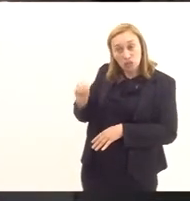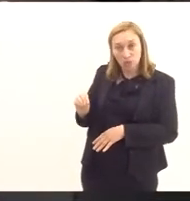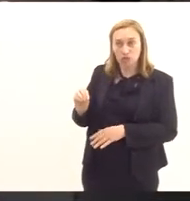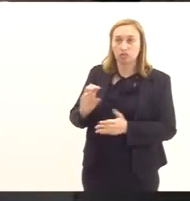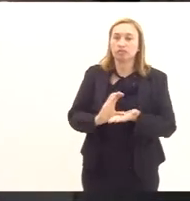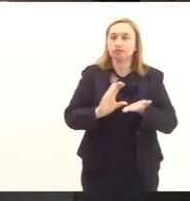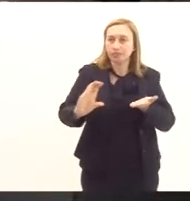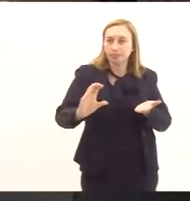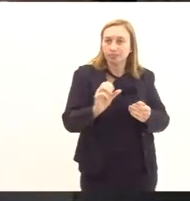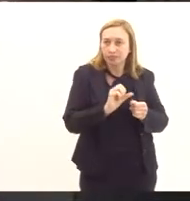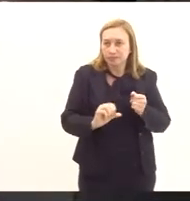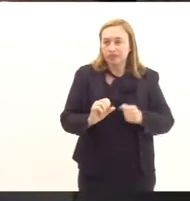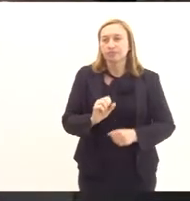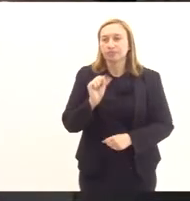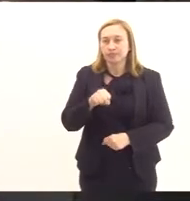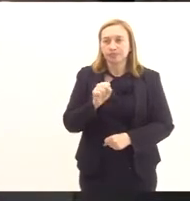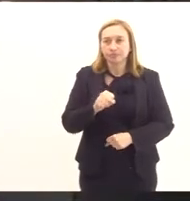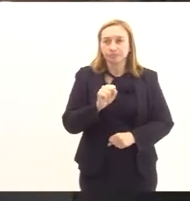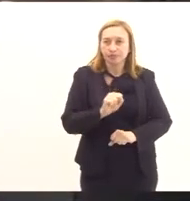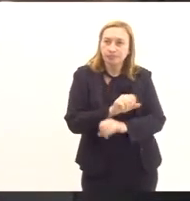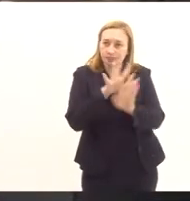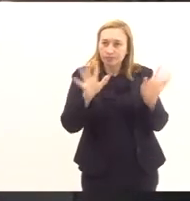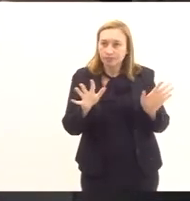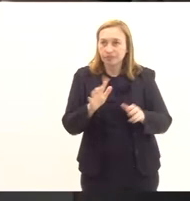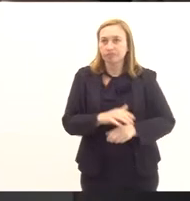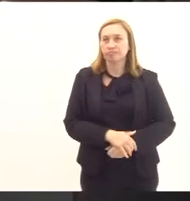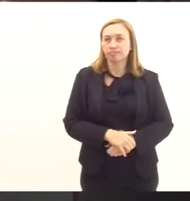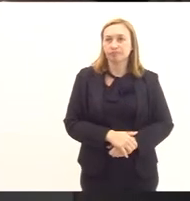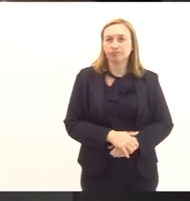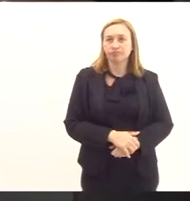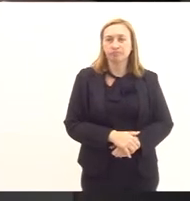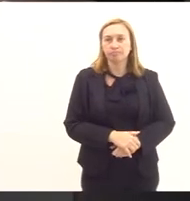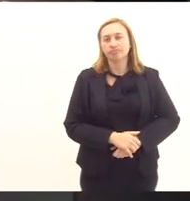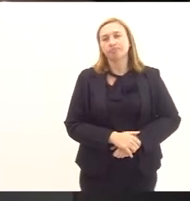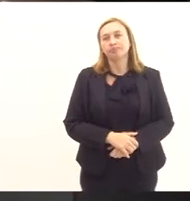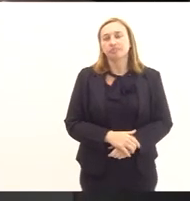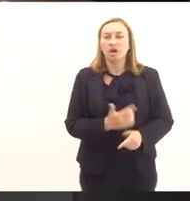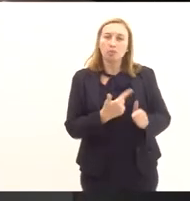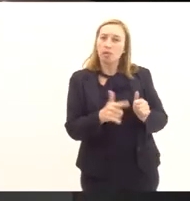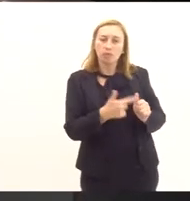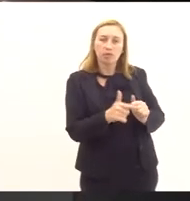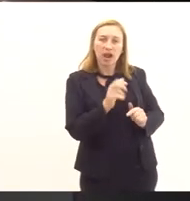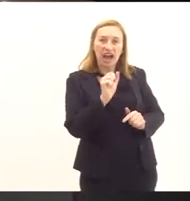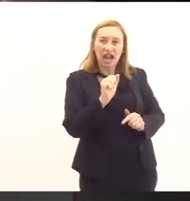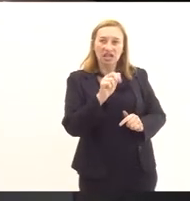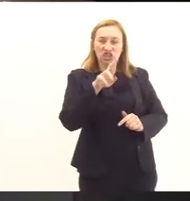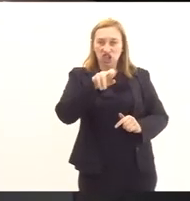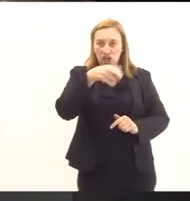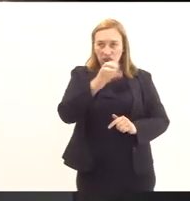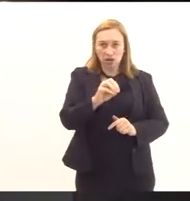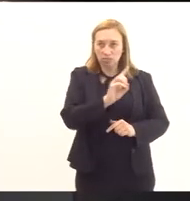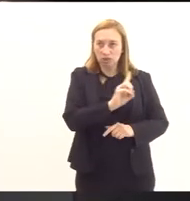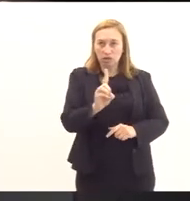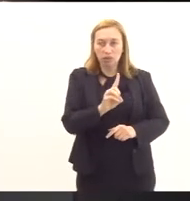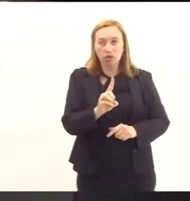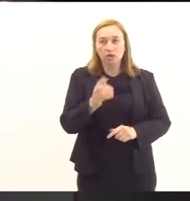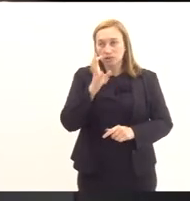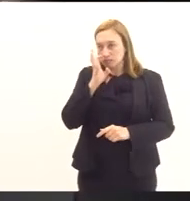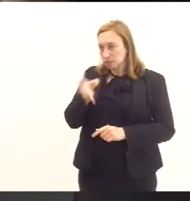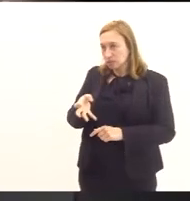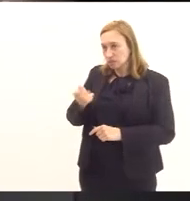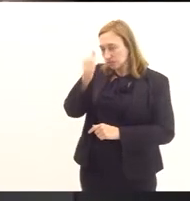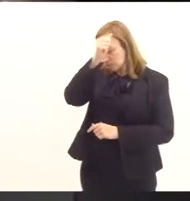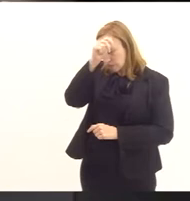que faz E aí vontade gente não tá tendo com a gerir não tá tendo o problema na verdade há uma acusação da prefeitura